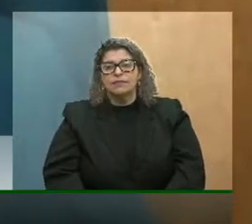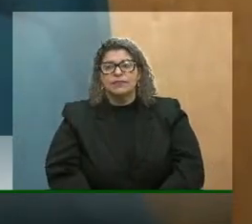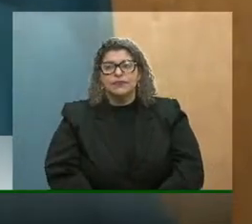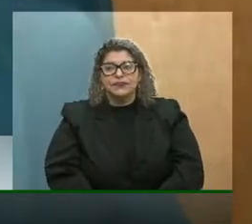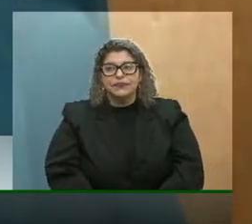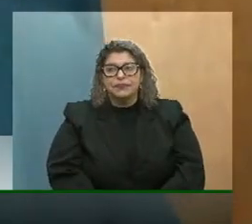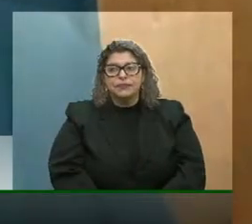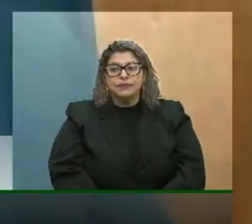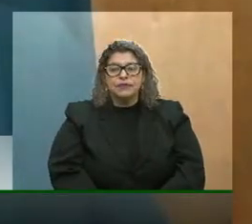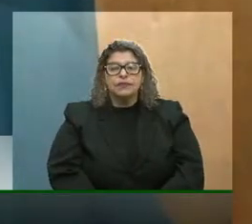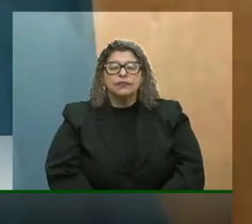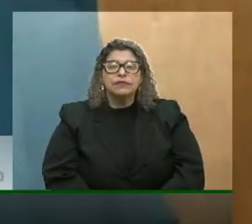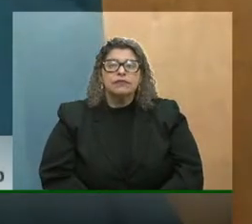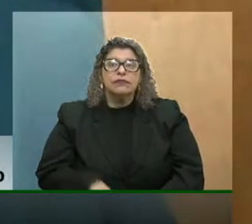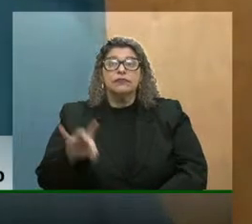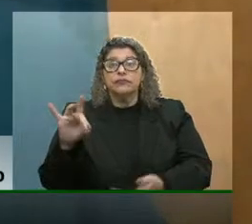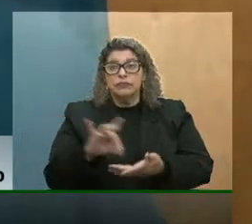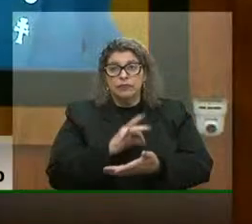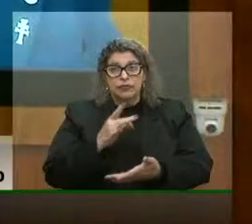Ok.